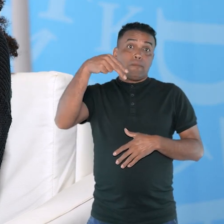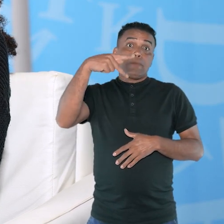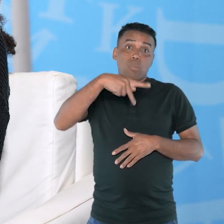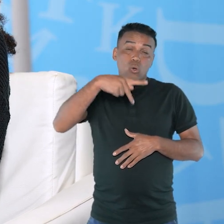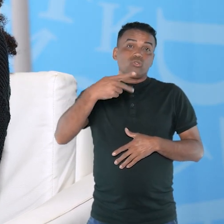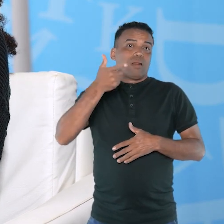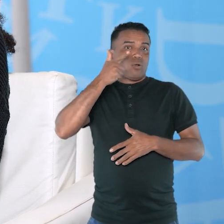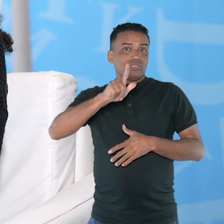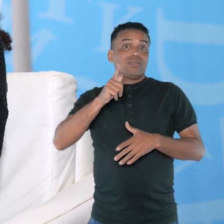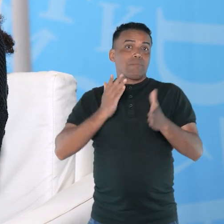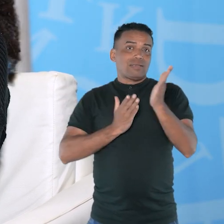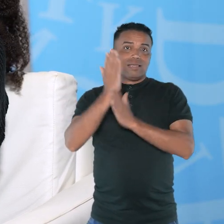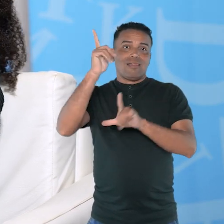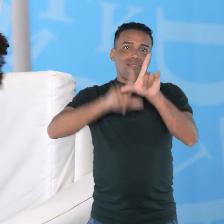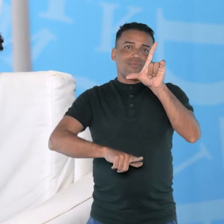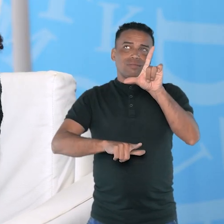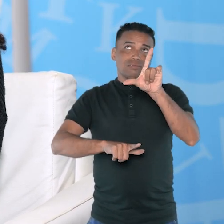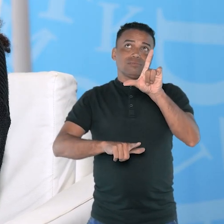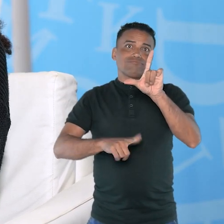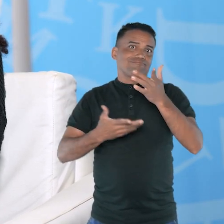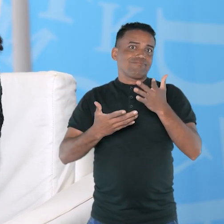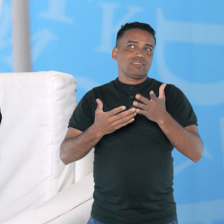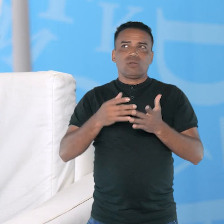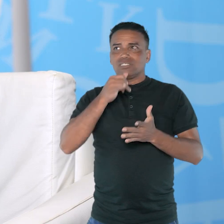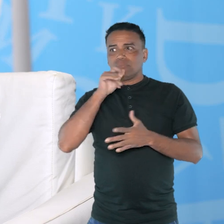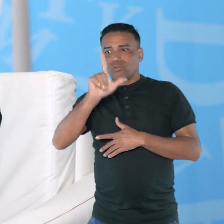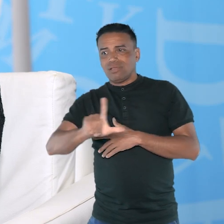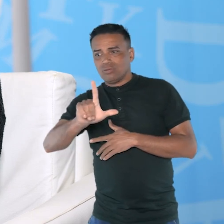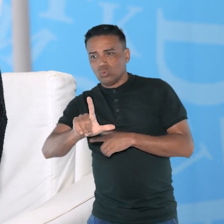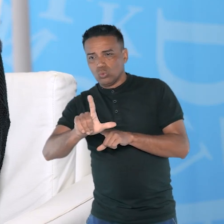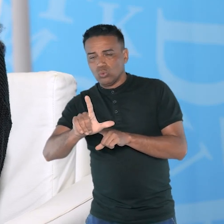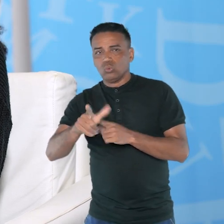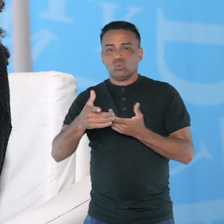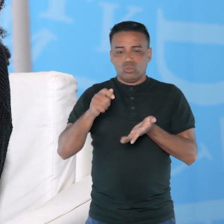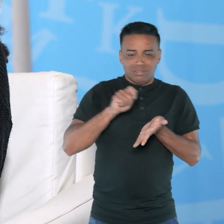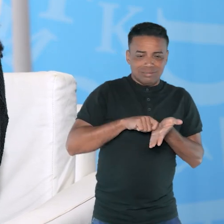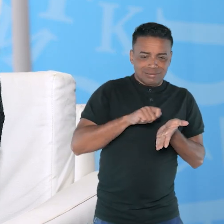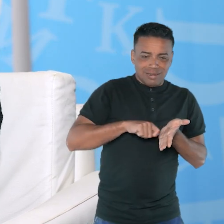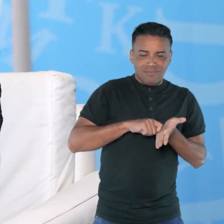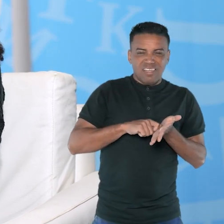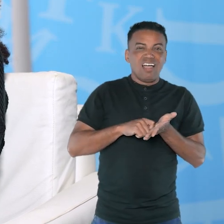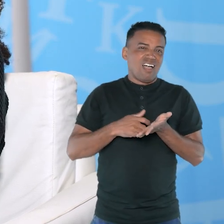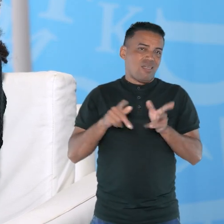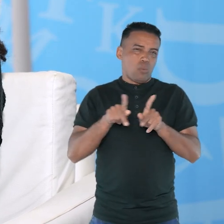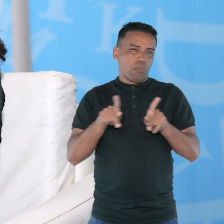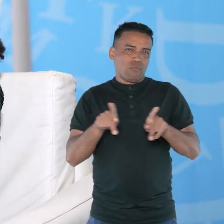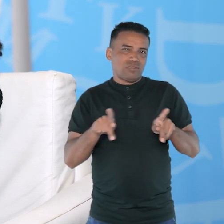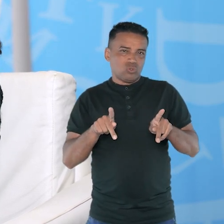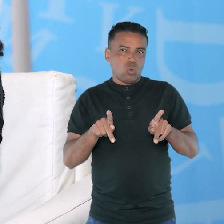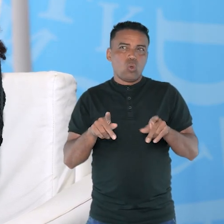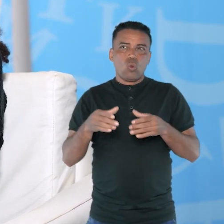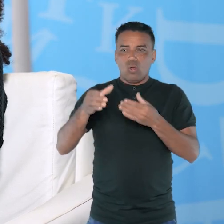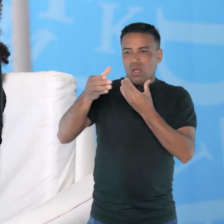fiquei pensando assim, qual é o mais próximo assim de ler literatura, de escrever? Aí eu falei, eu vou ser professora, eu vou passar